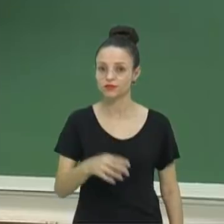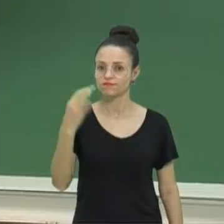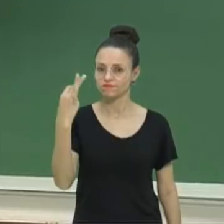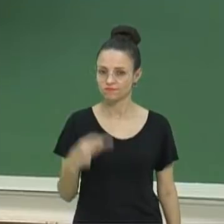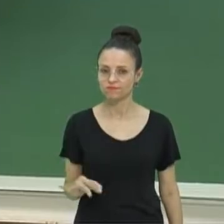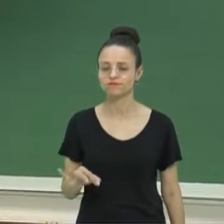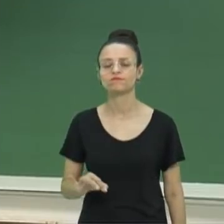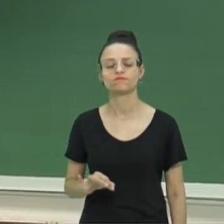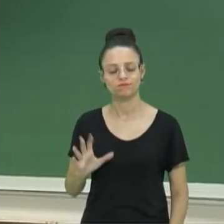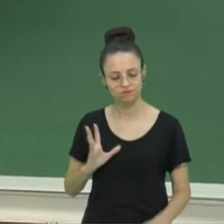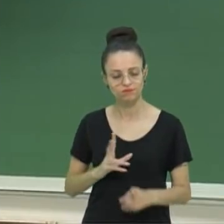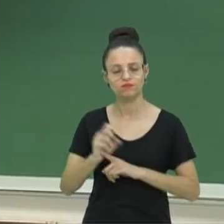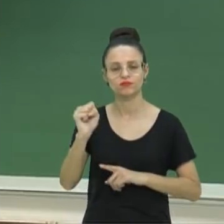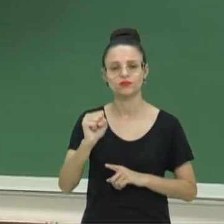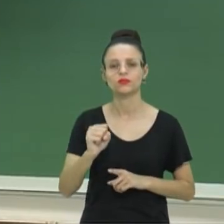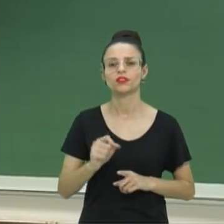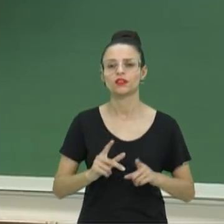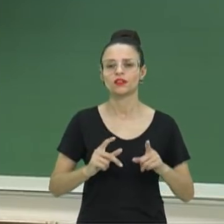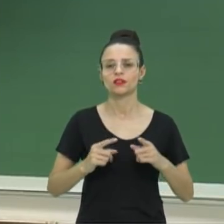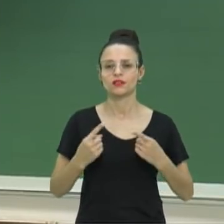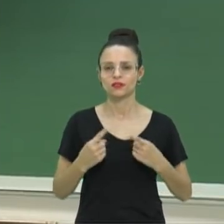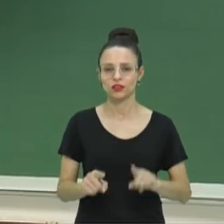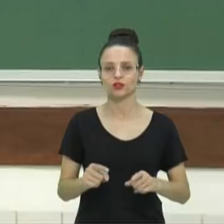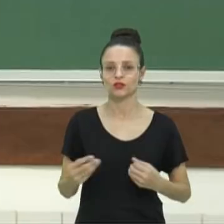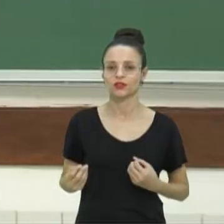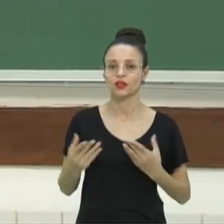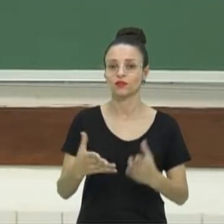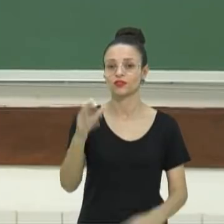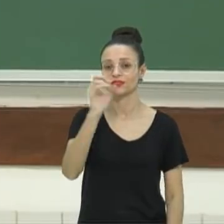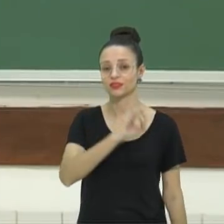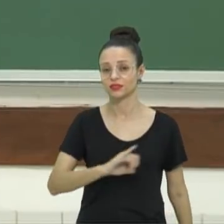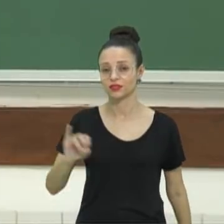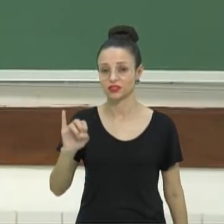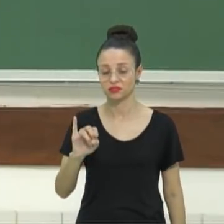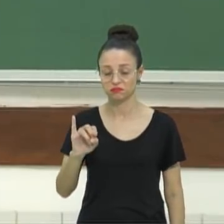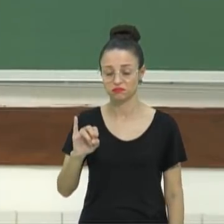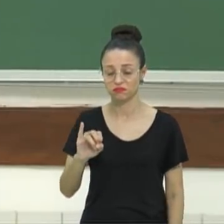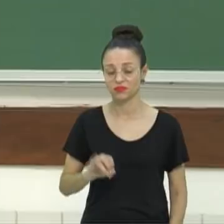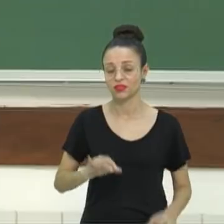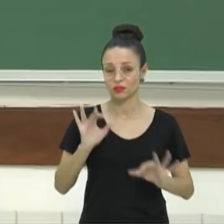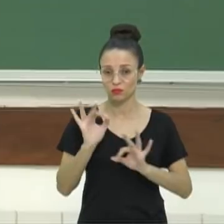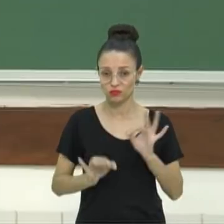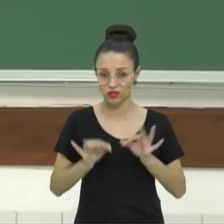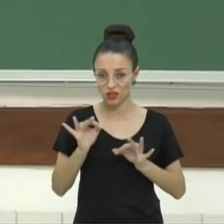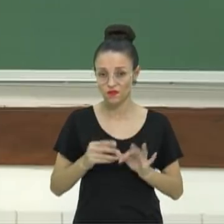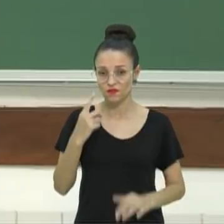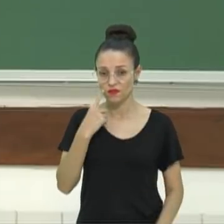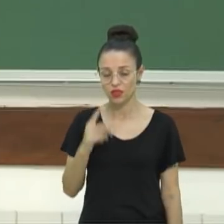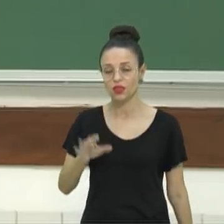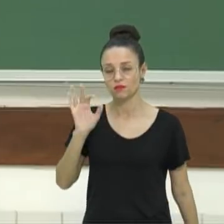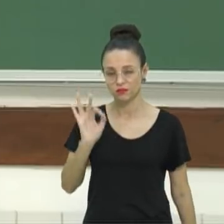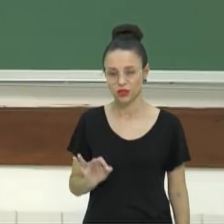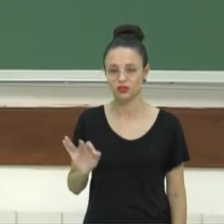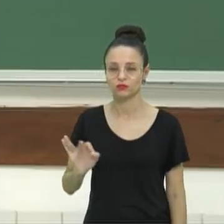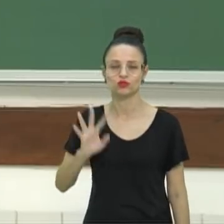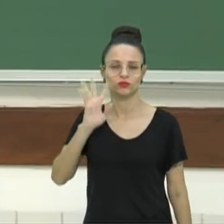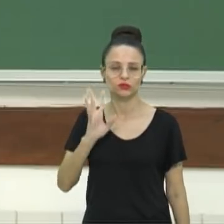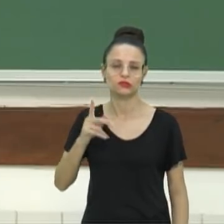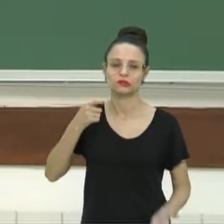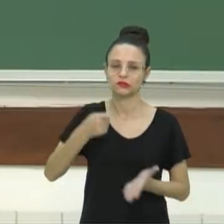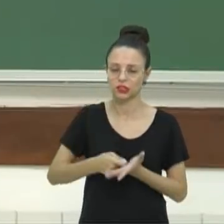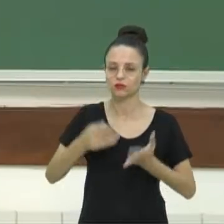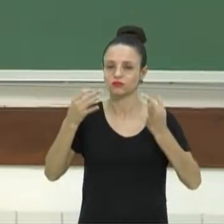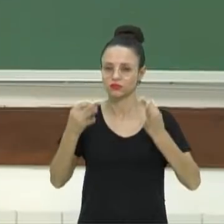técnico for vencedor, o desafio é devolvido. Caso a arbitragem considere que realmente a decisão deles foi